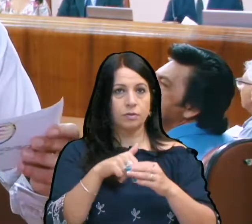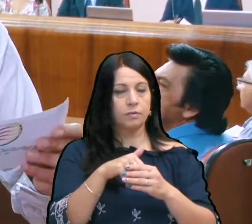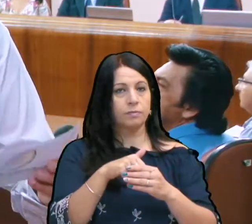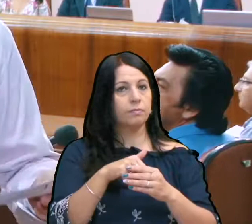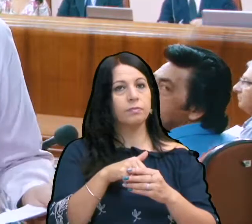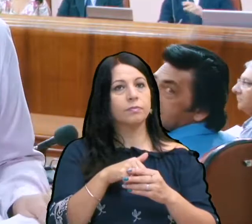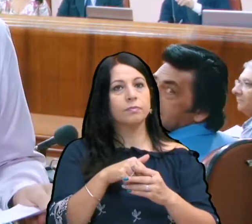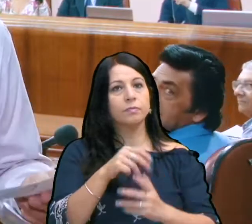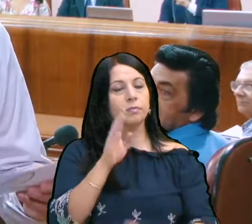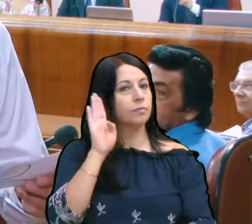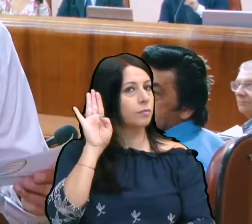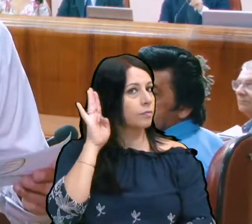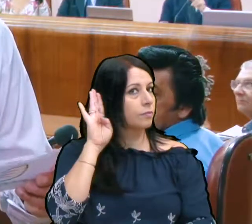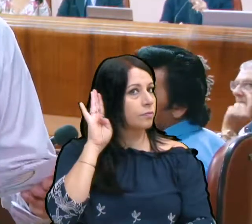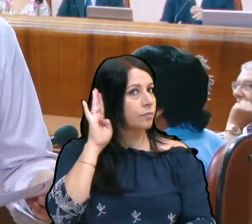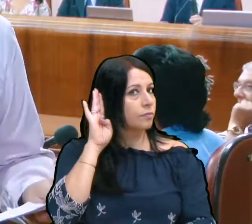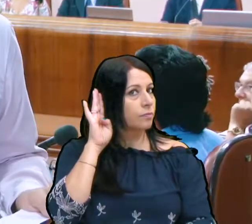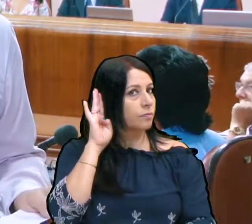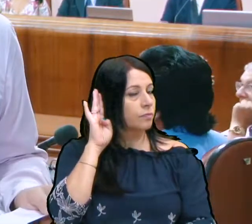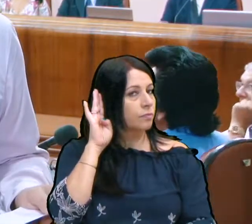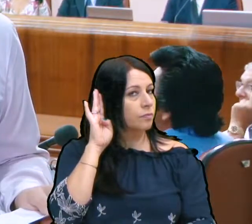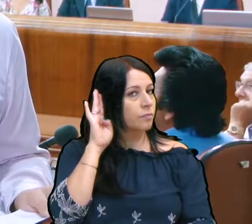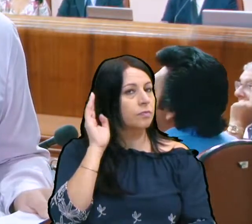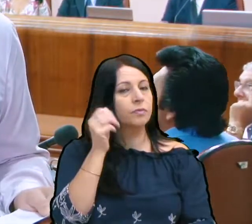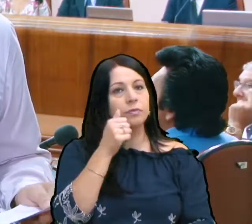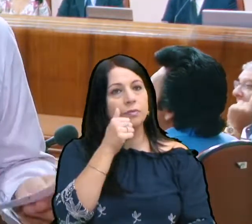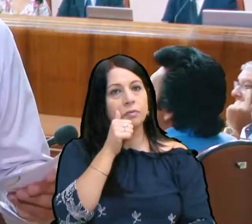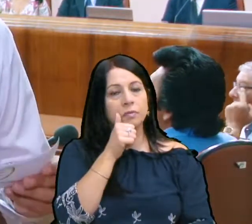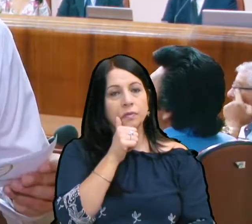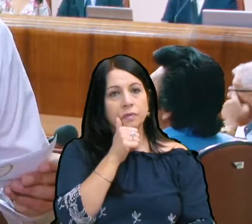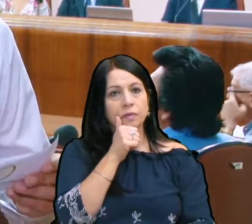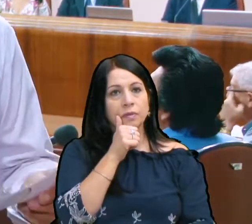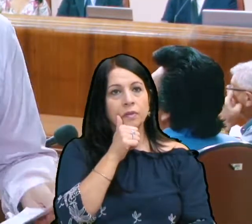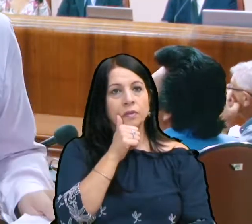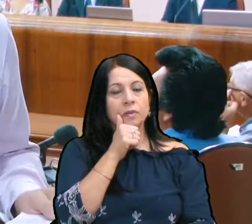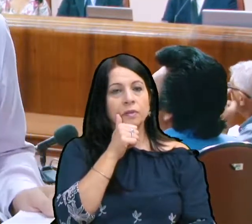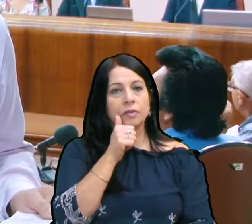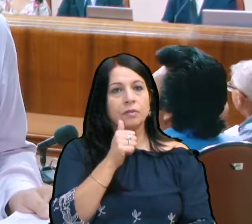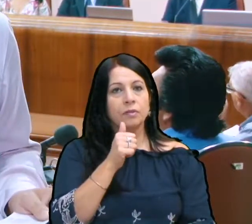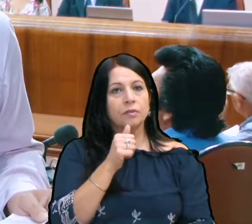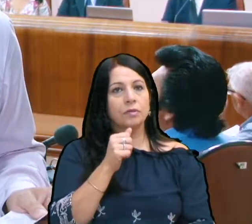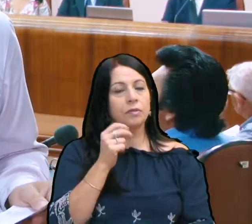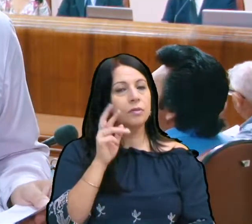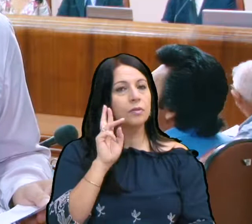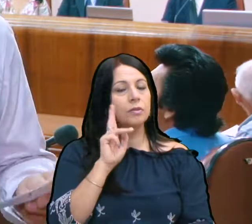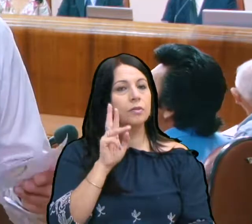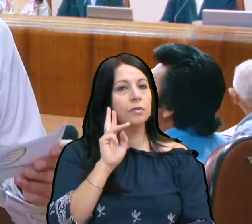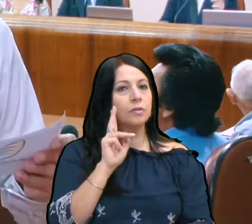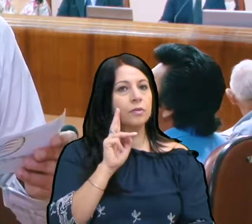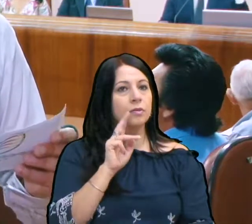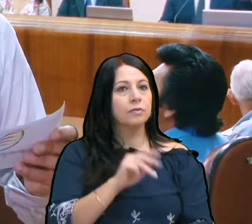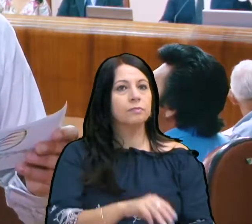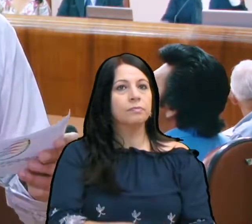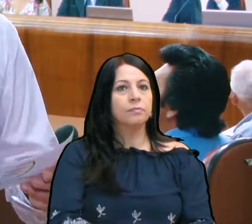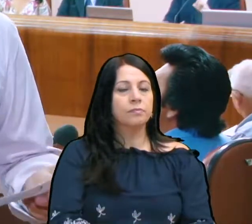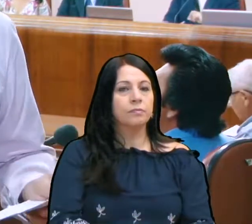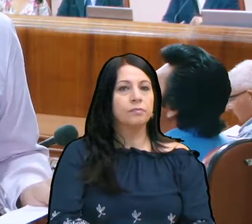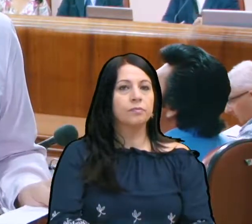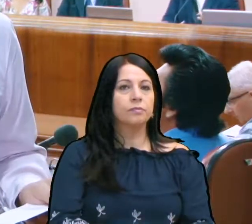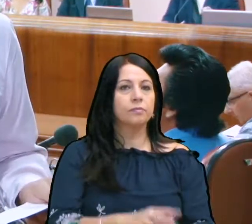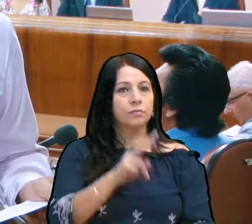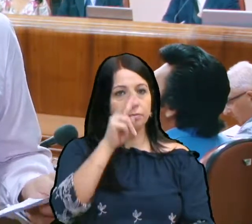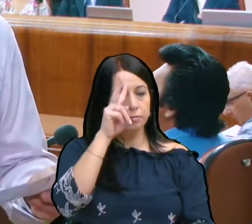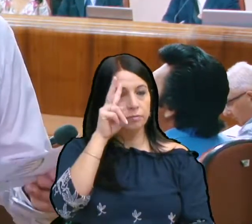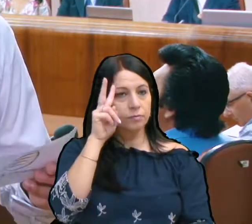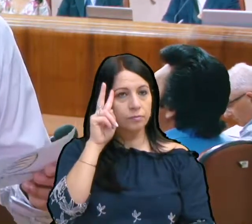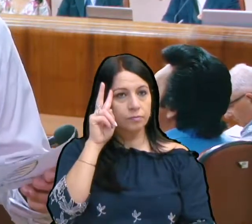vereador Alceu Tomé do PTB, vereadora Paula Iores do PSDB, vereador Renato Oliveira do PC do B, vereador